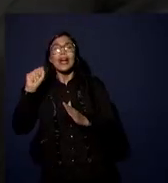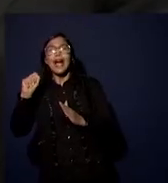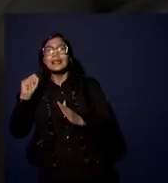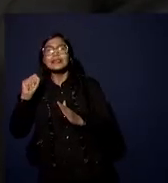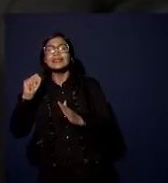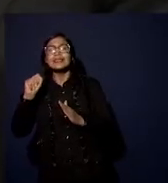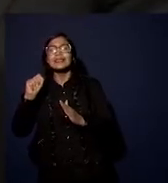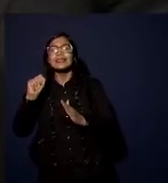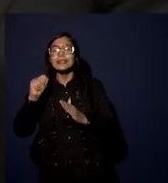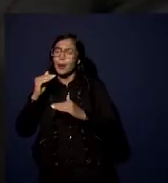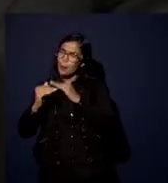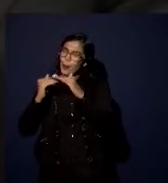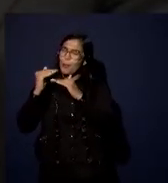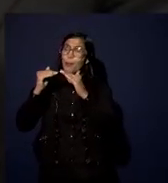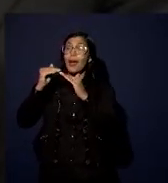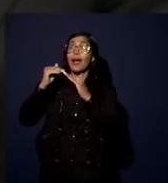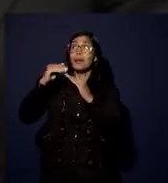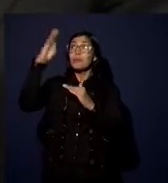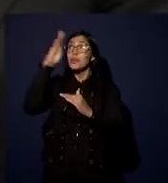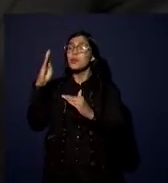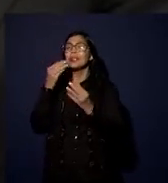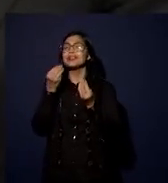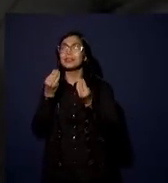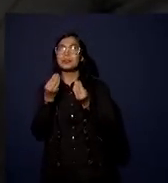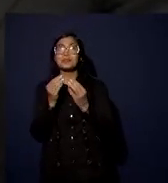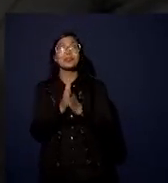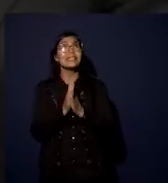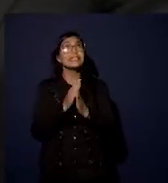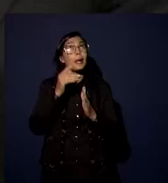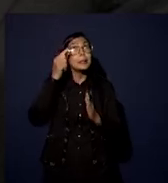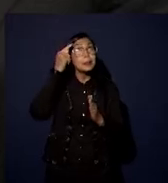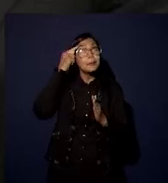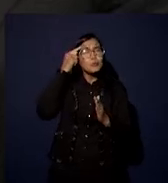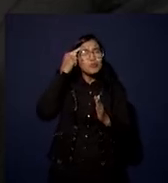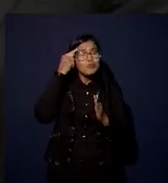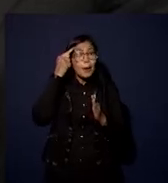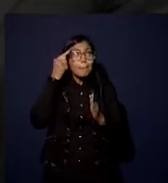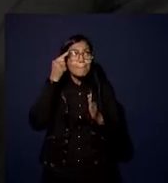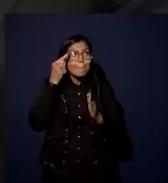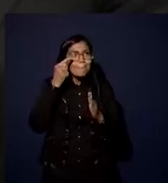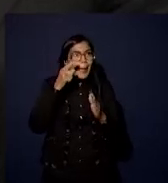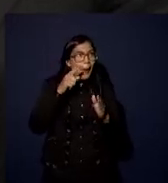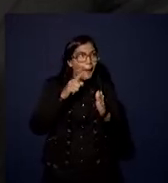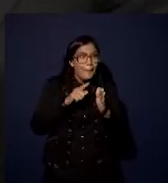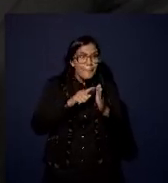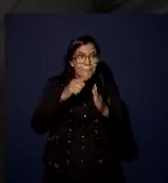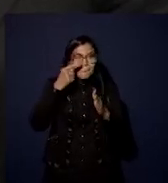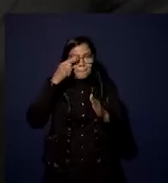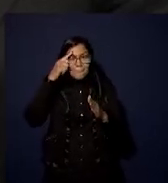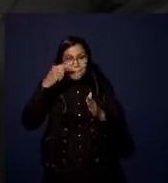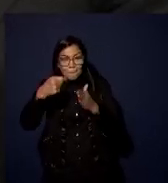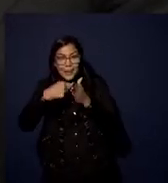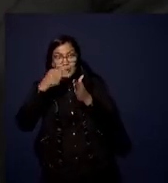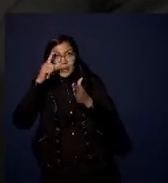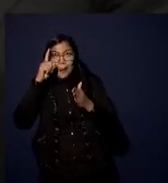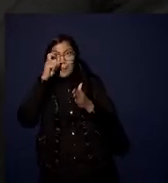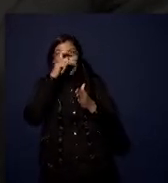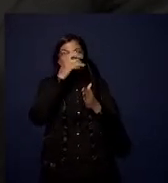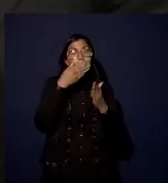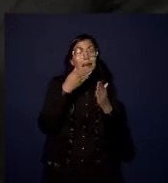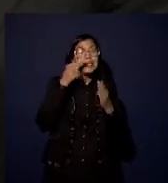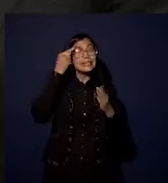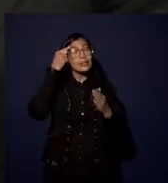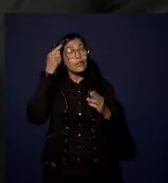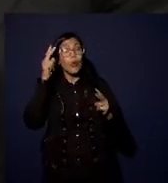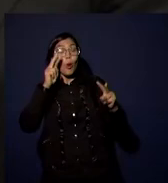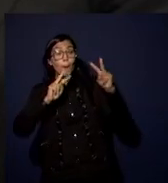sua pergunta não é de um minuto né mas a gente precisa um pouco mais de tempo do que isso mas para a gente compartilhar um pouco